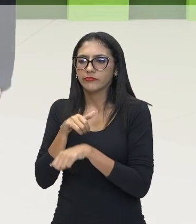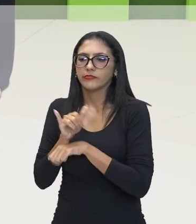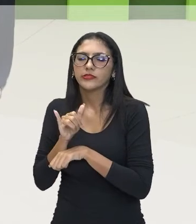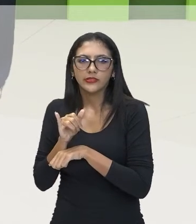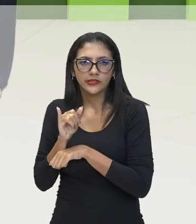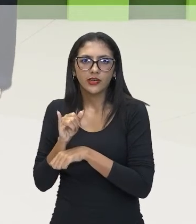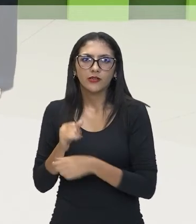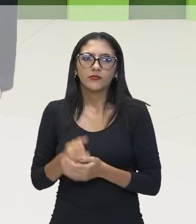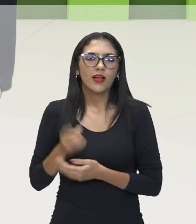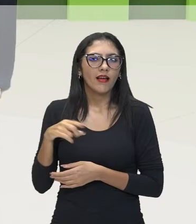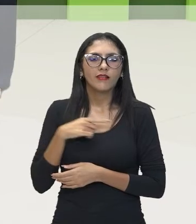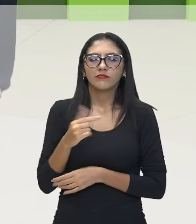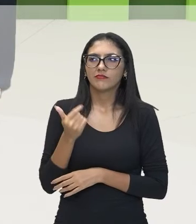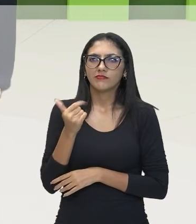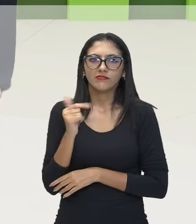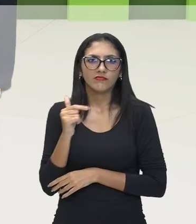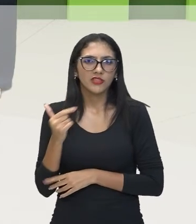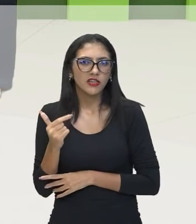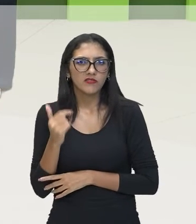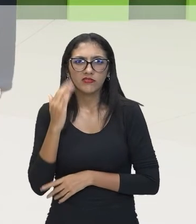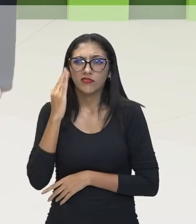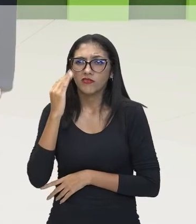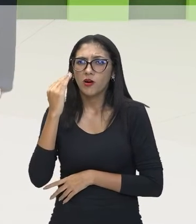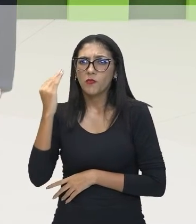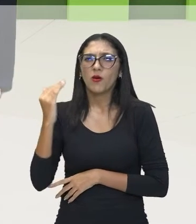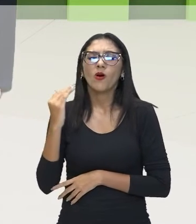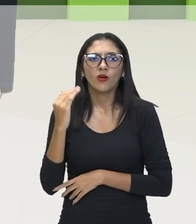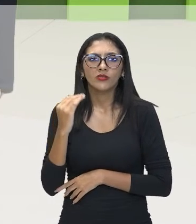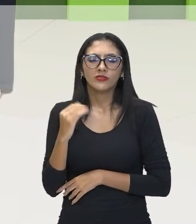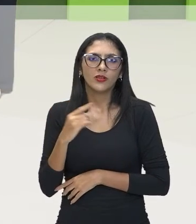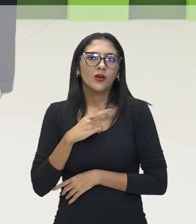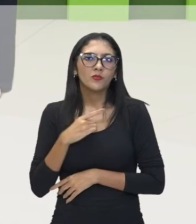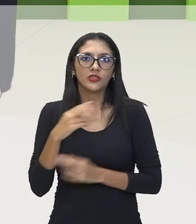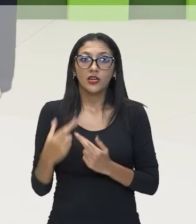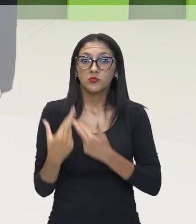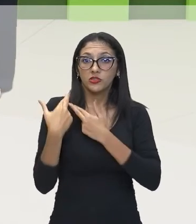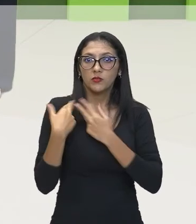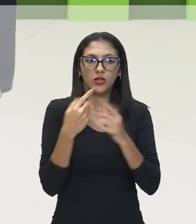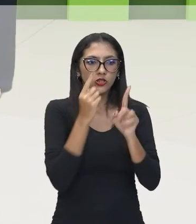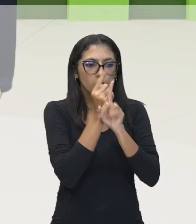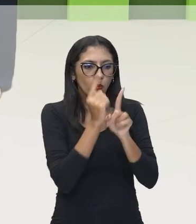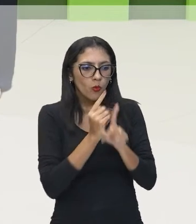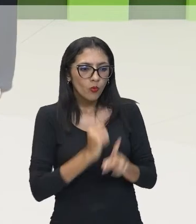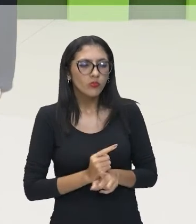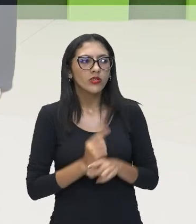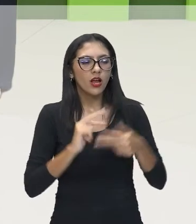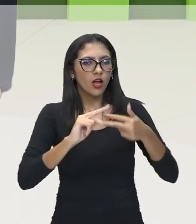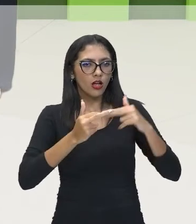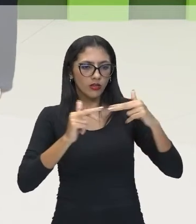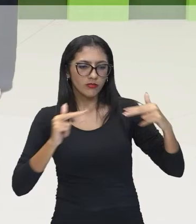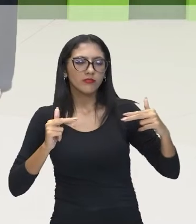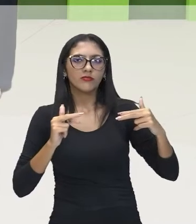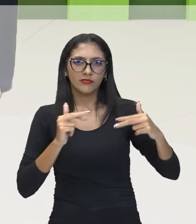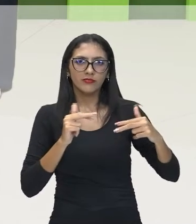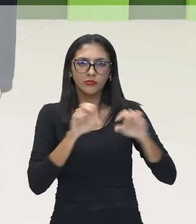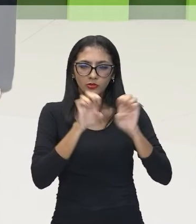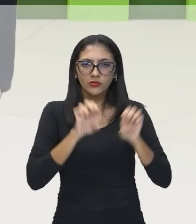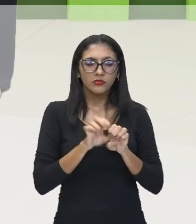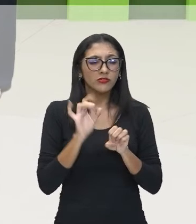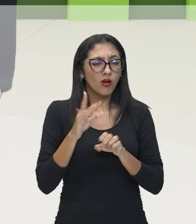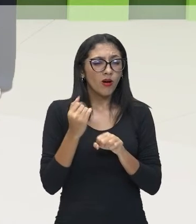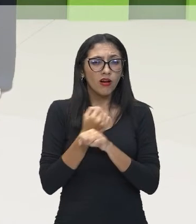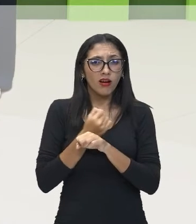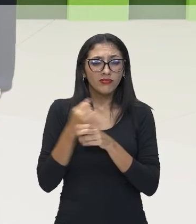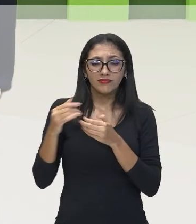não levando a fama, né, por descobrir a dupla hélice ali do DNA, e só depois da sua morte